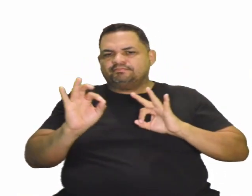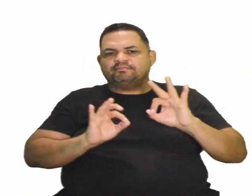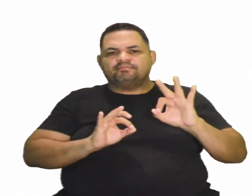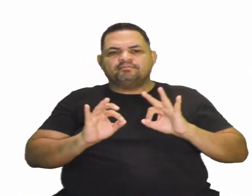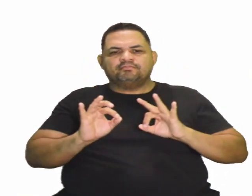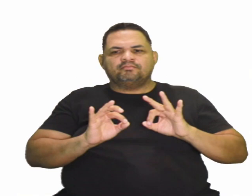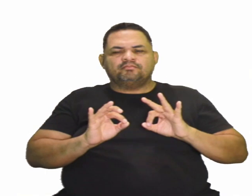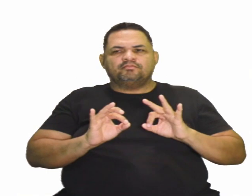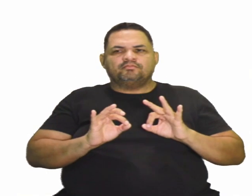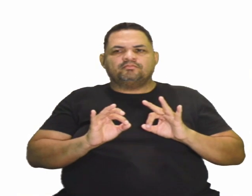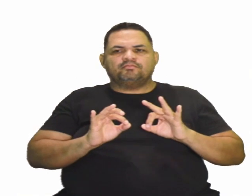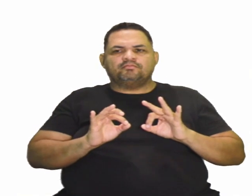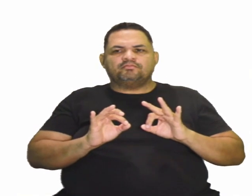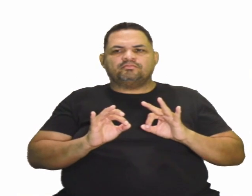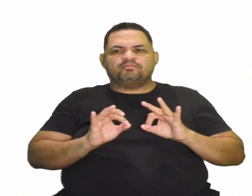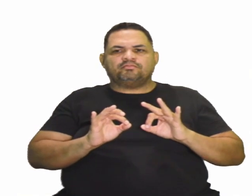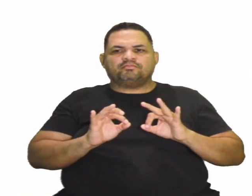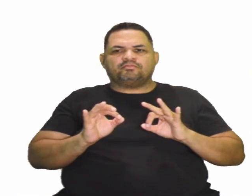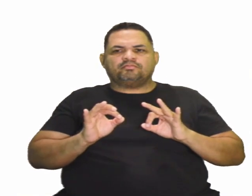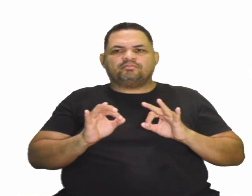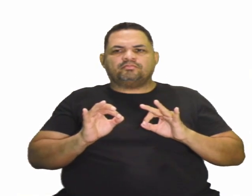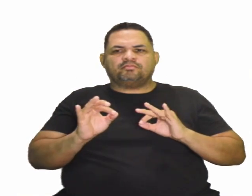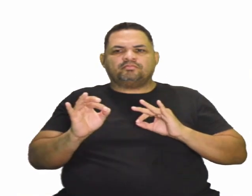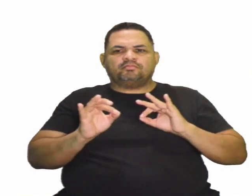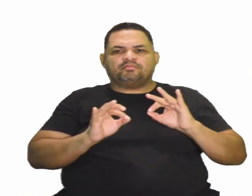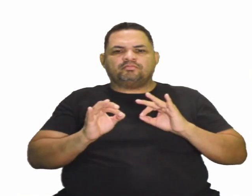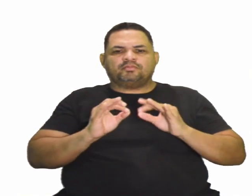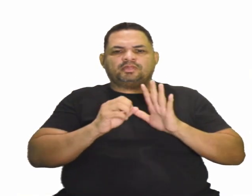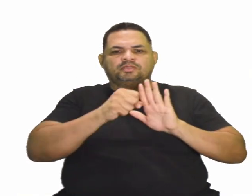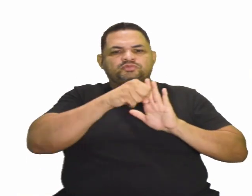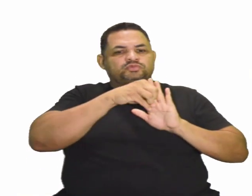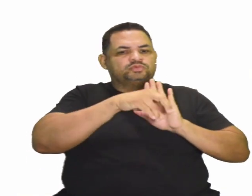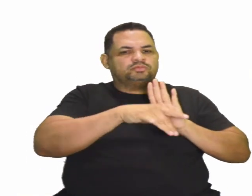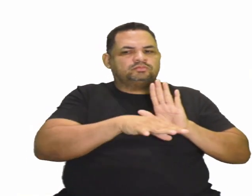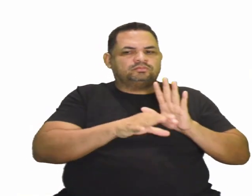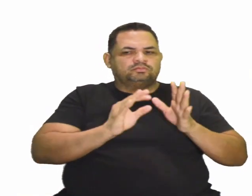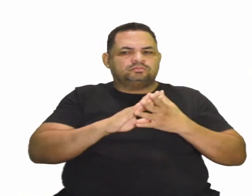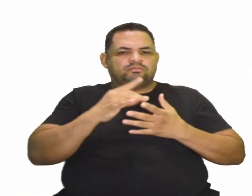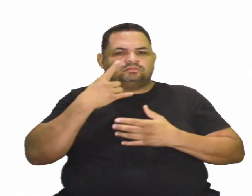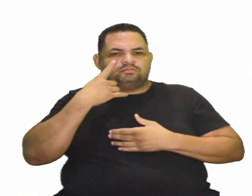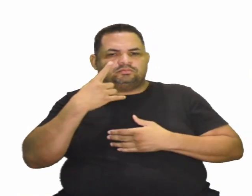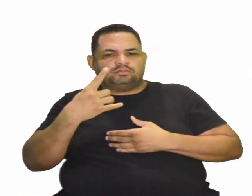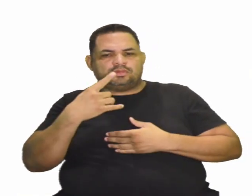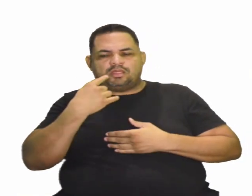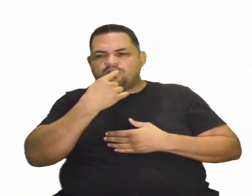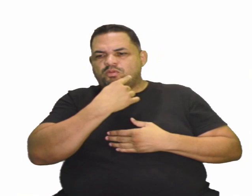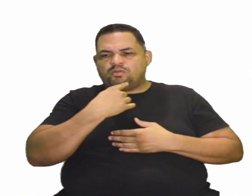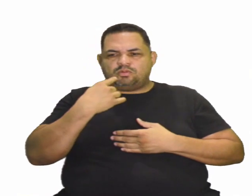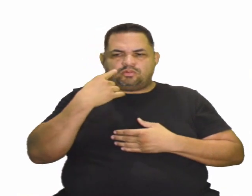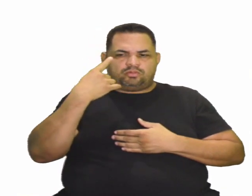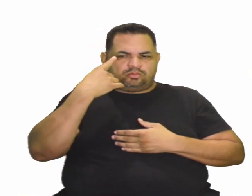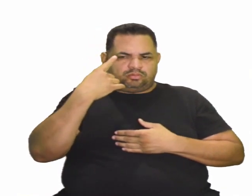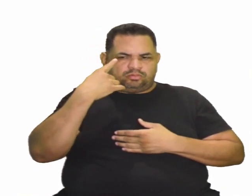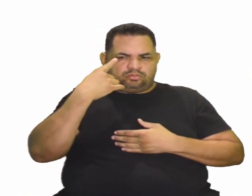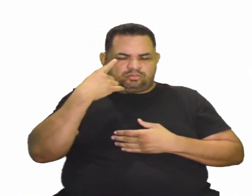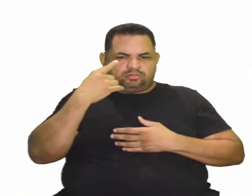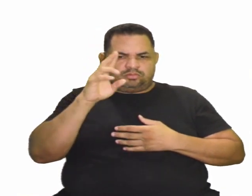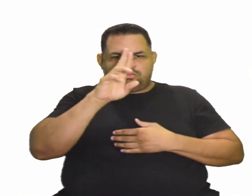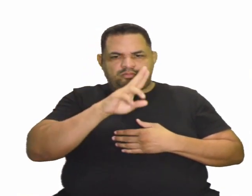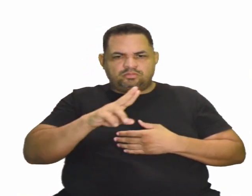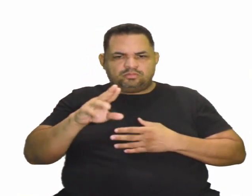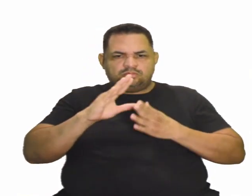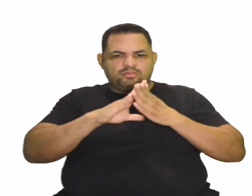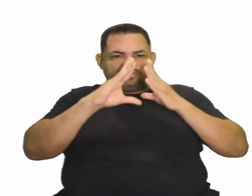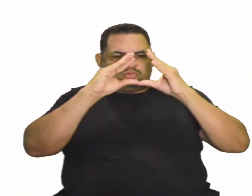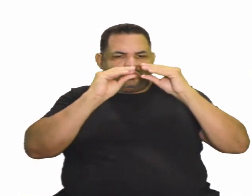era uma forma de dar sombra, né? Nos olhos, na boca, na expressão, e o uso de claro